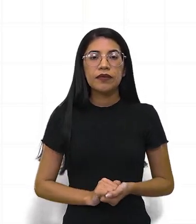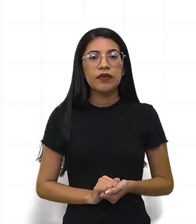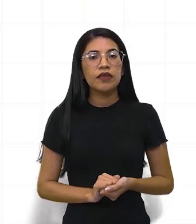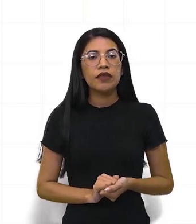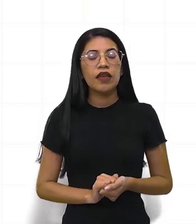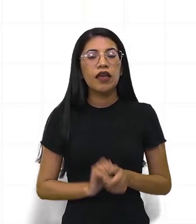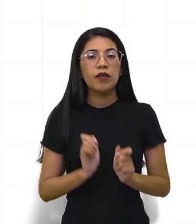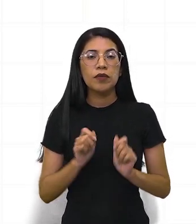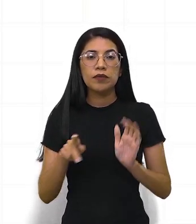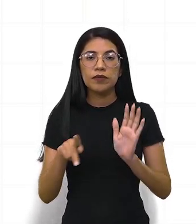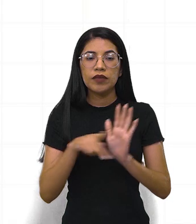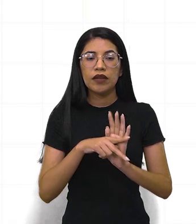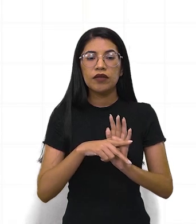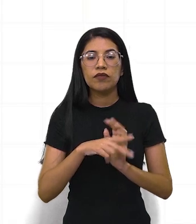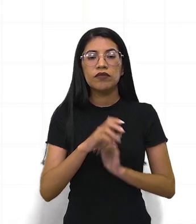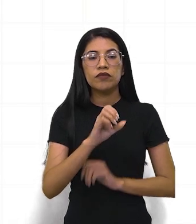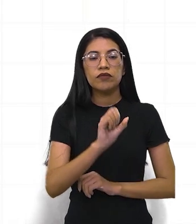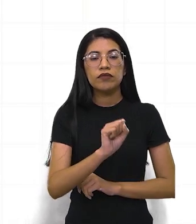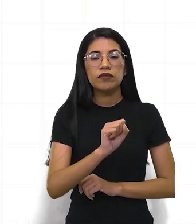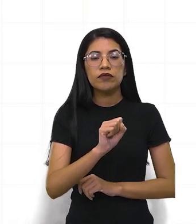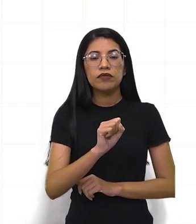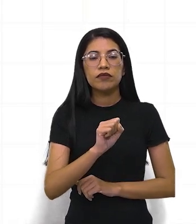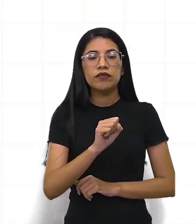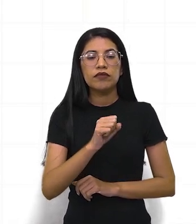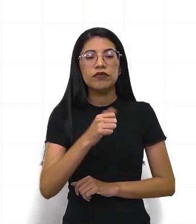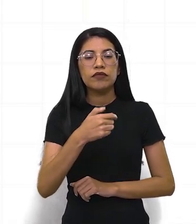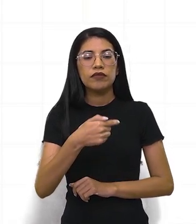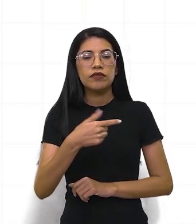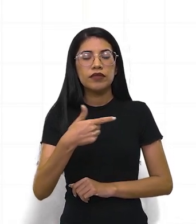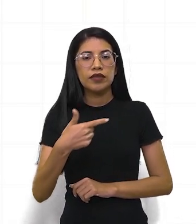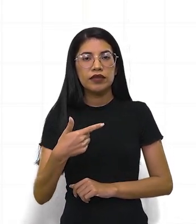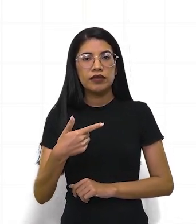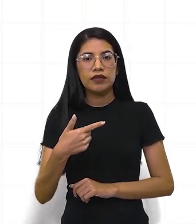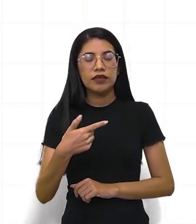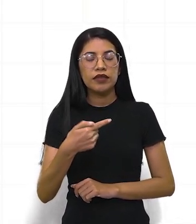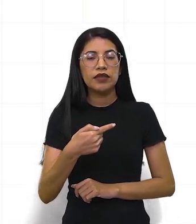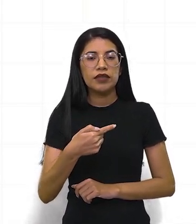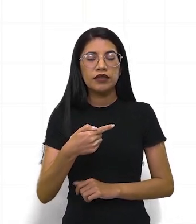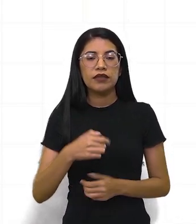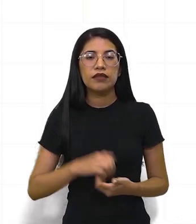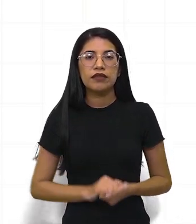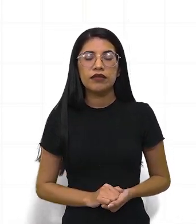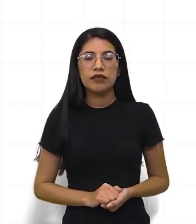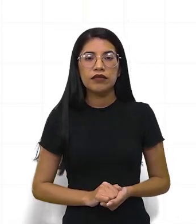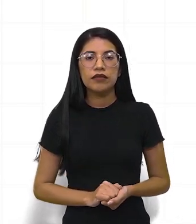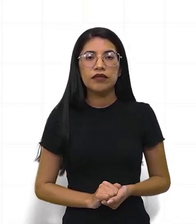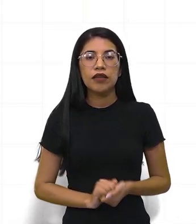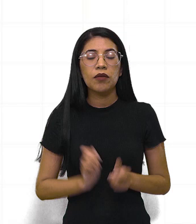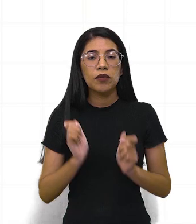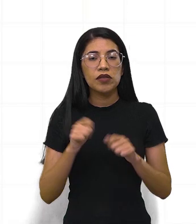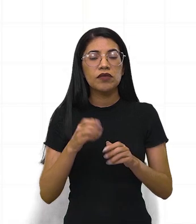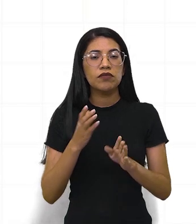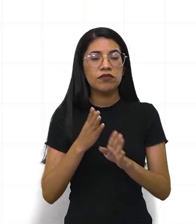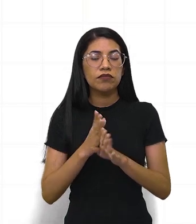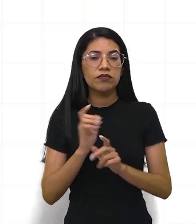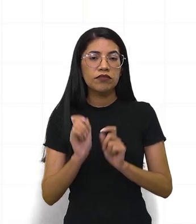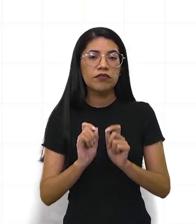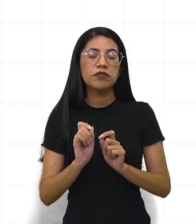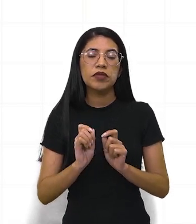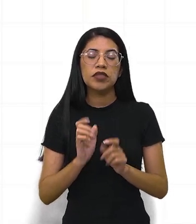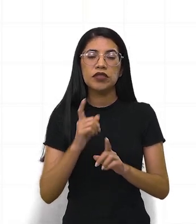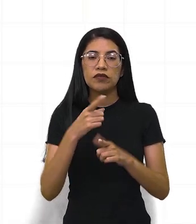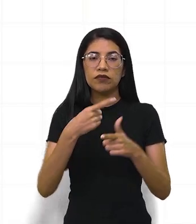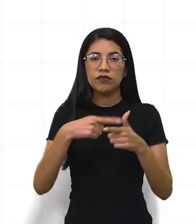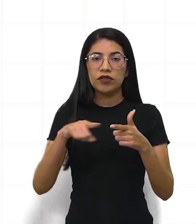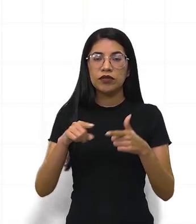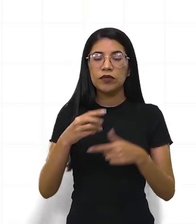a 817. Só somando os algarismos, eu já sei que ele é divisível por 3, tá? Ou seja,